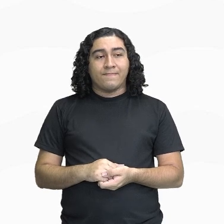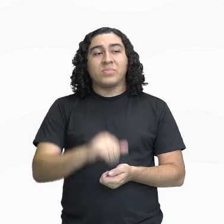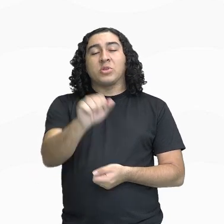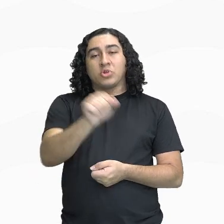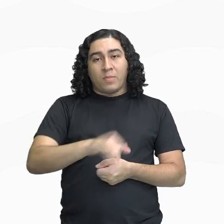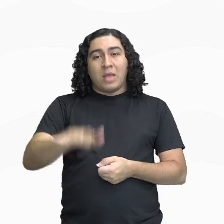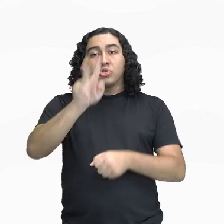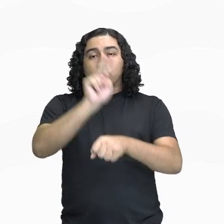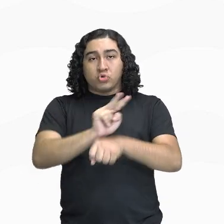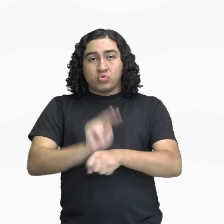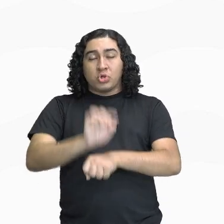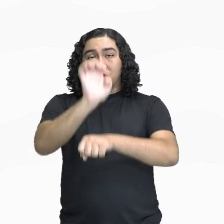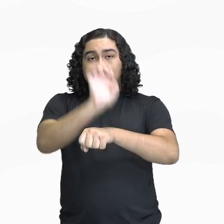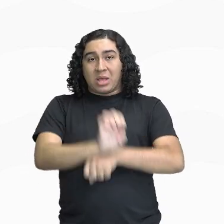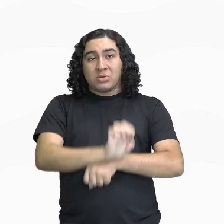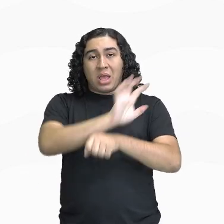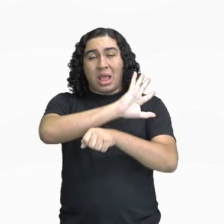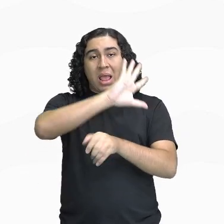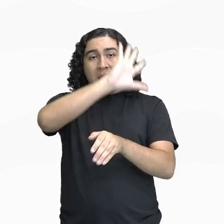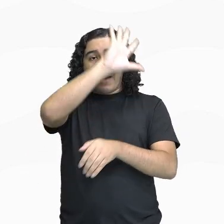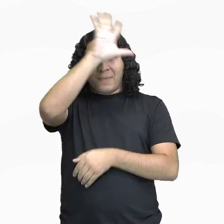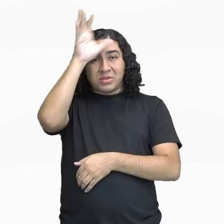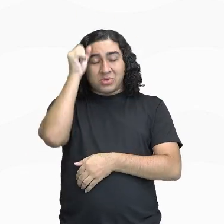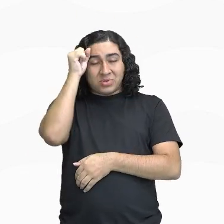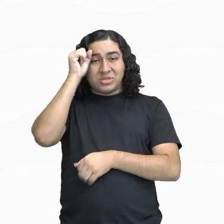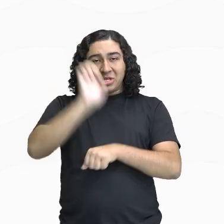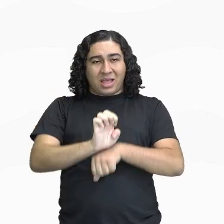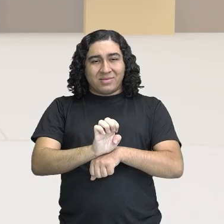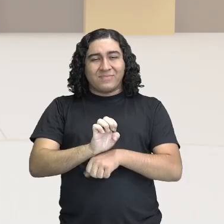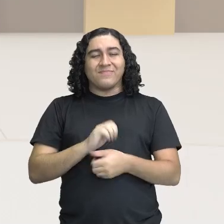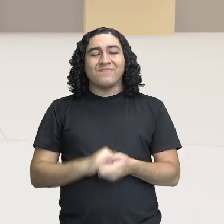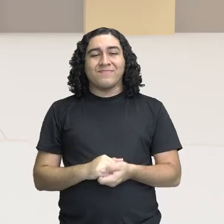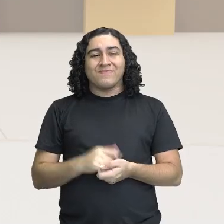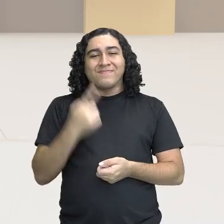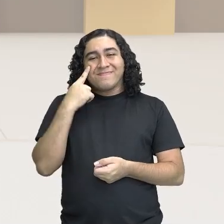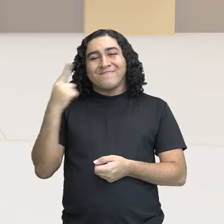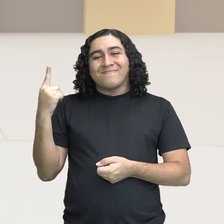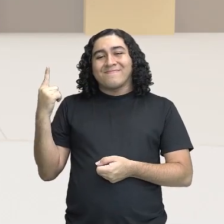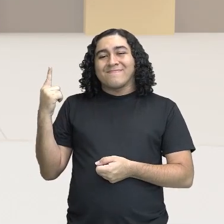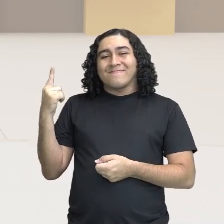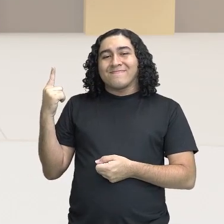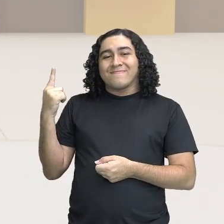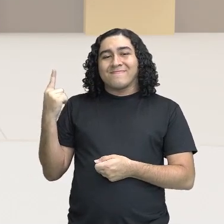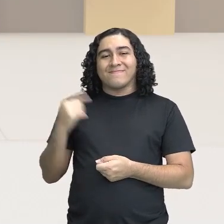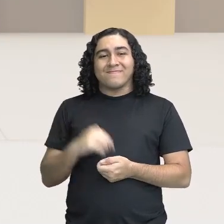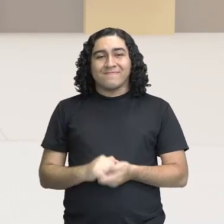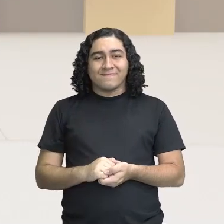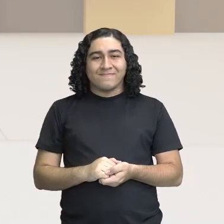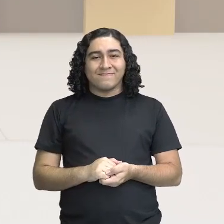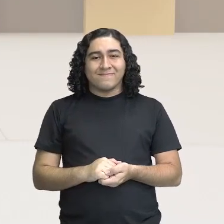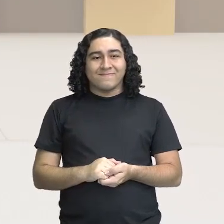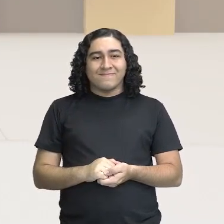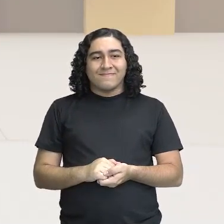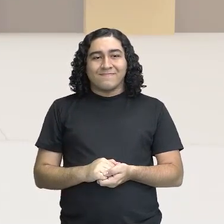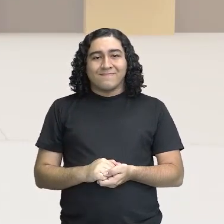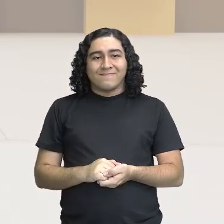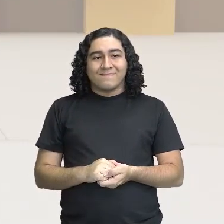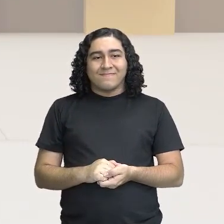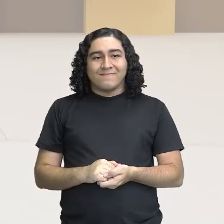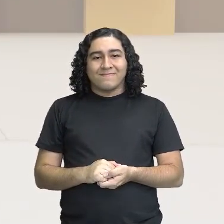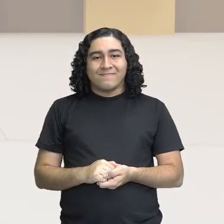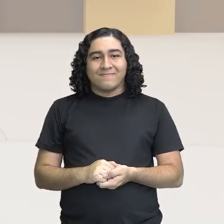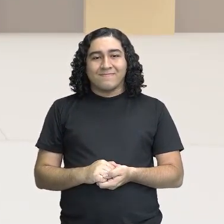conservação estaduais. Isso. Do Amazonas. Olha só, vamos ver aí. Olha, estamos falando aí, né? Agentes ambientais,